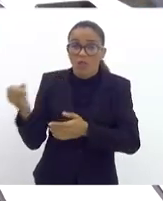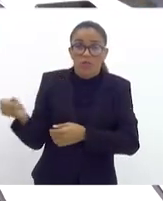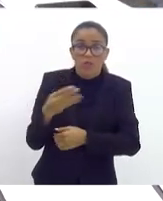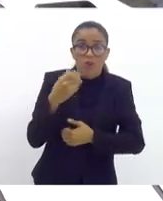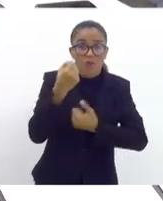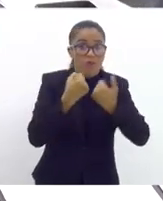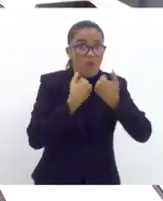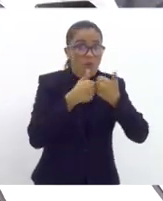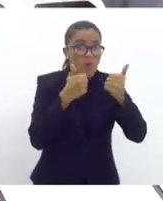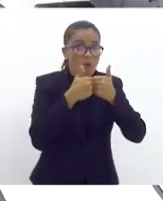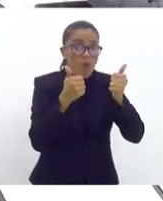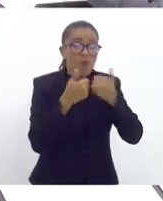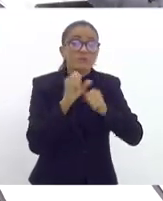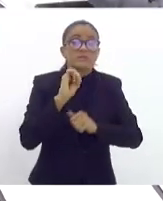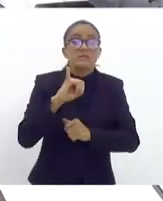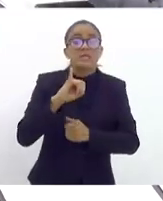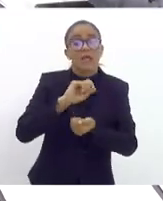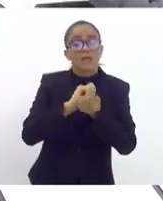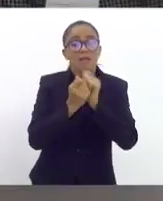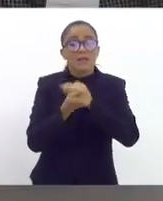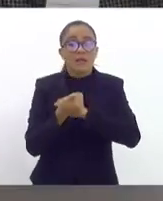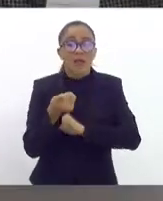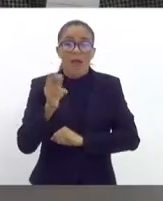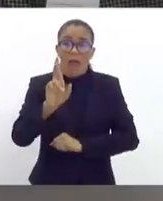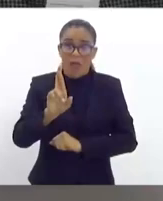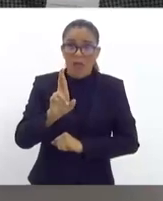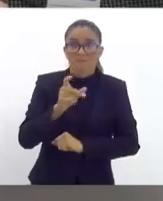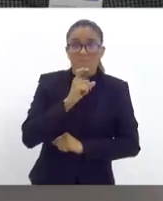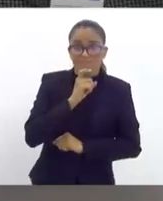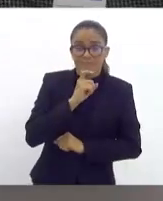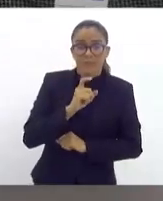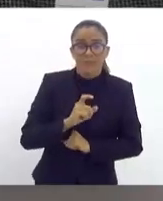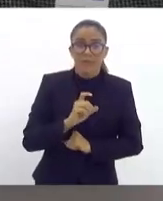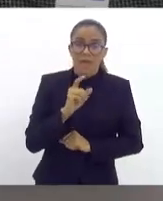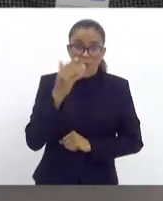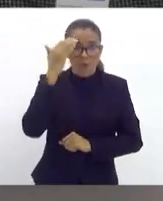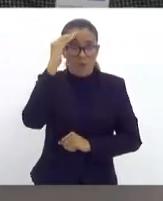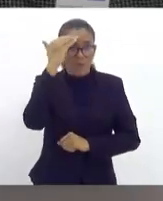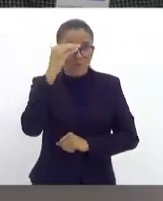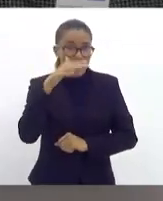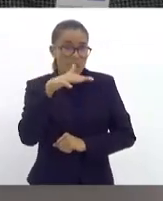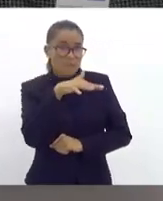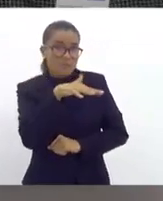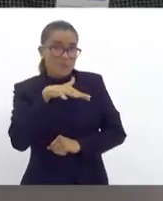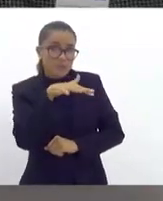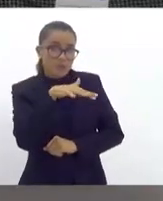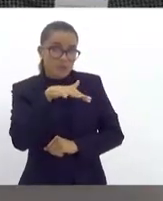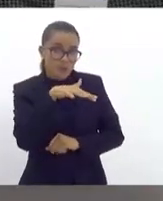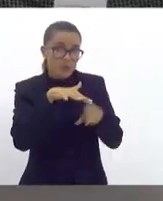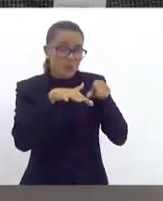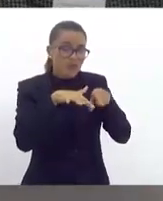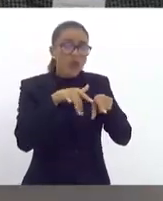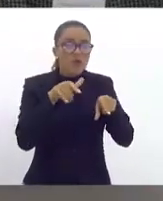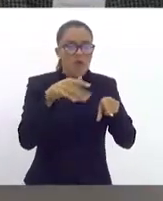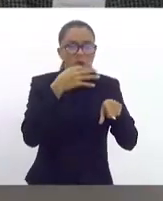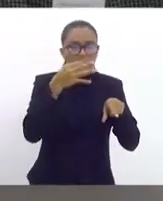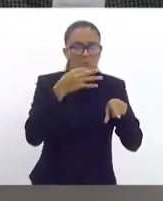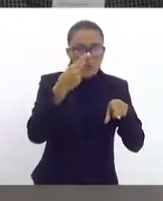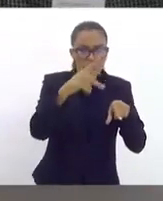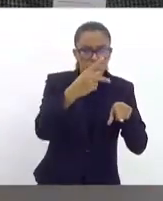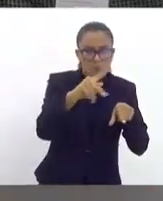possuam sistemas e tal então eu entendo que neste caso a saída que vossa excelência daqui é muito boa